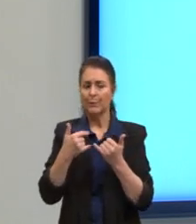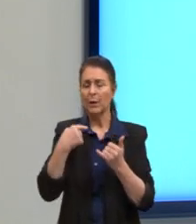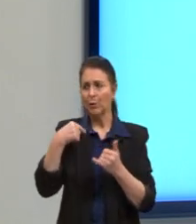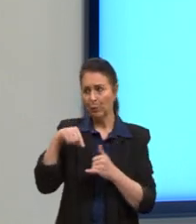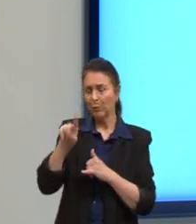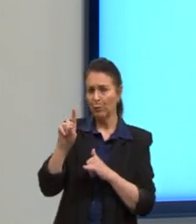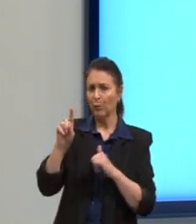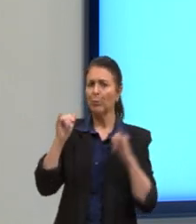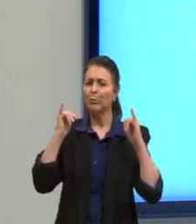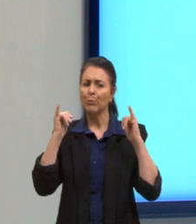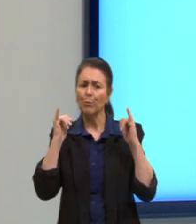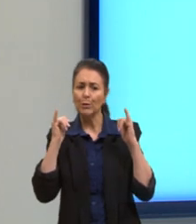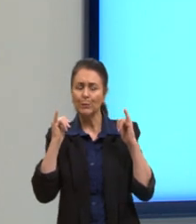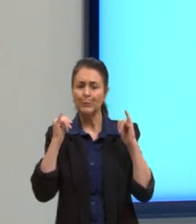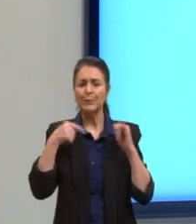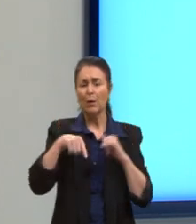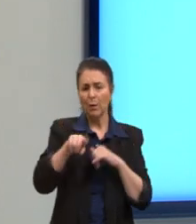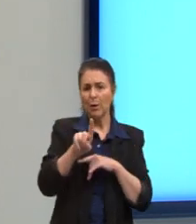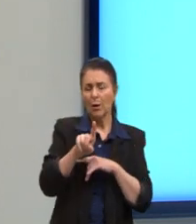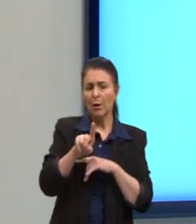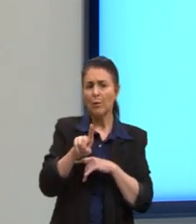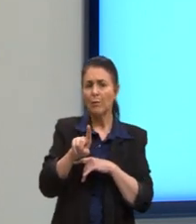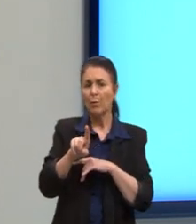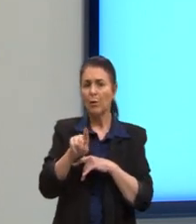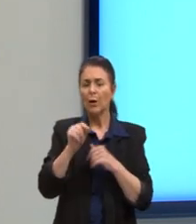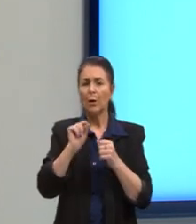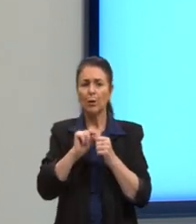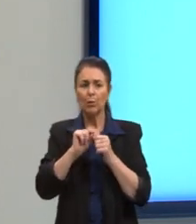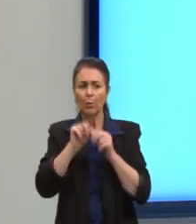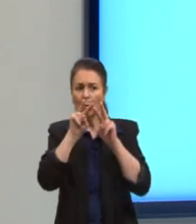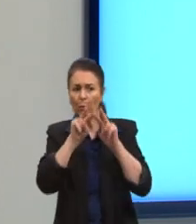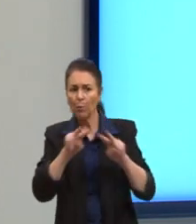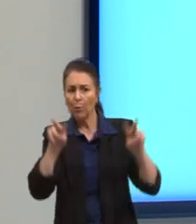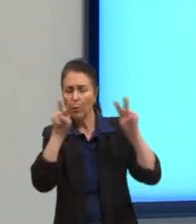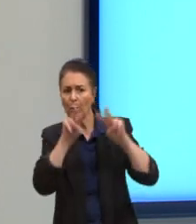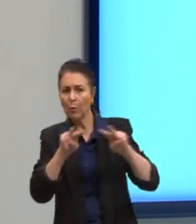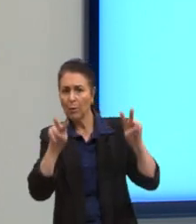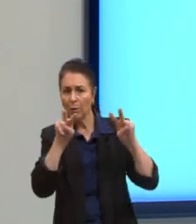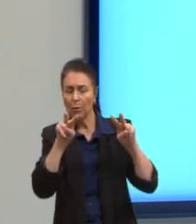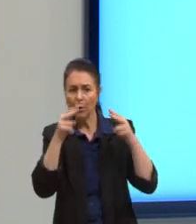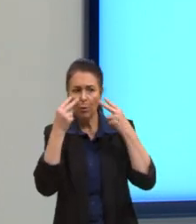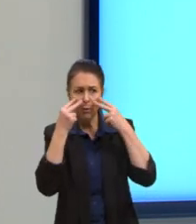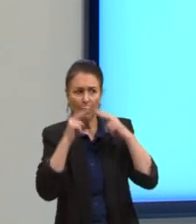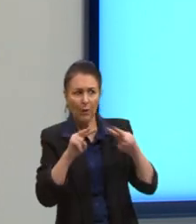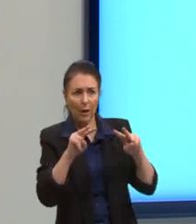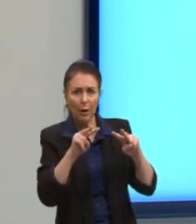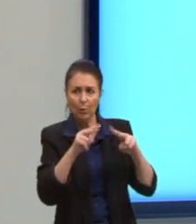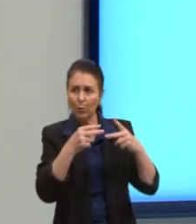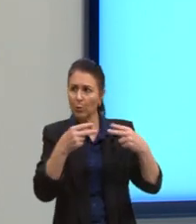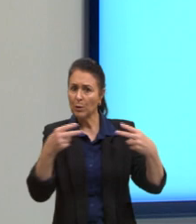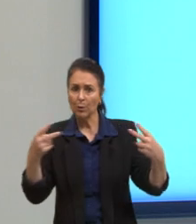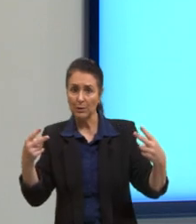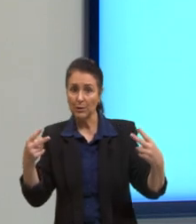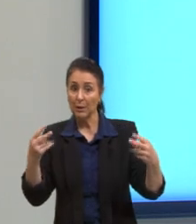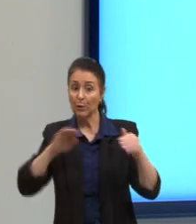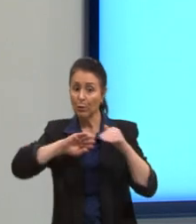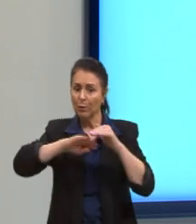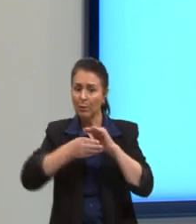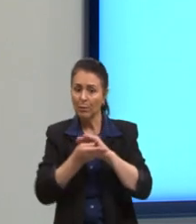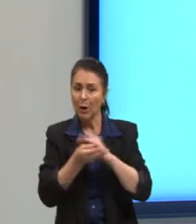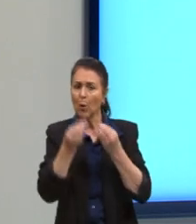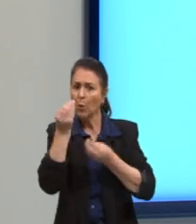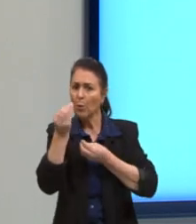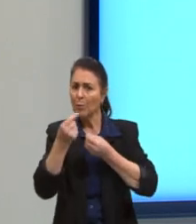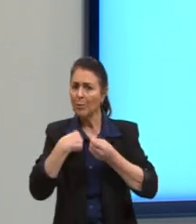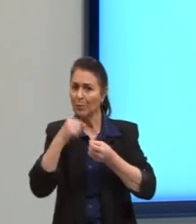a estou acessando um ônibus Eu estou fazendo uma prediction visual estou vendo o universo e vou me adaptar como é que eu vou